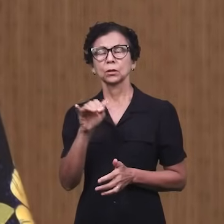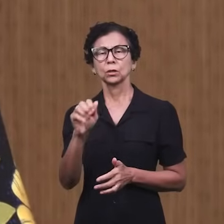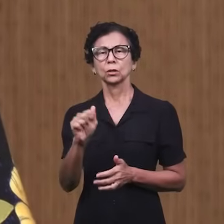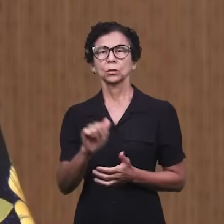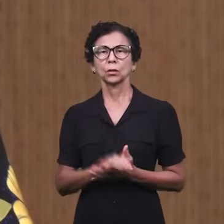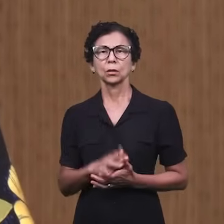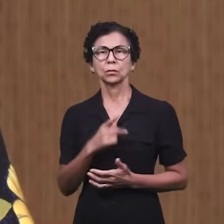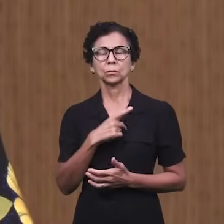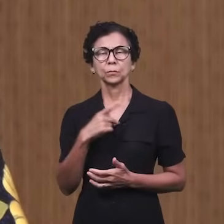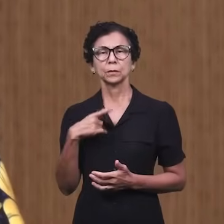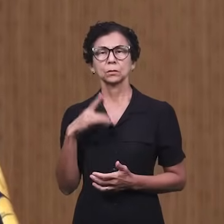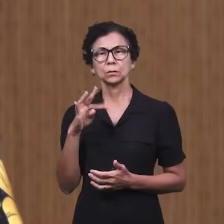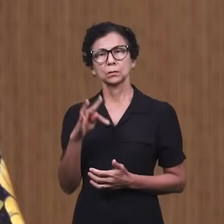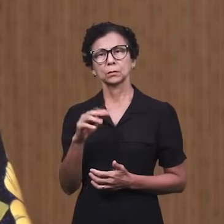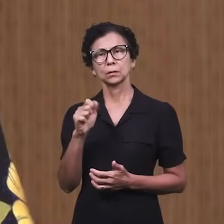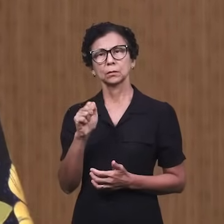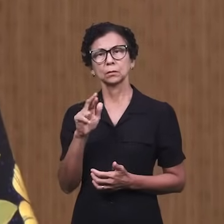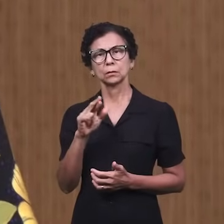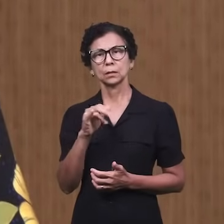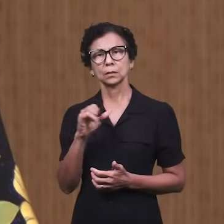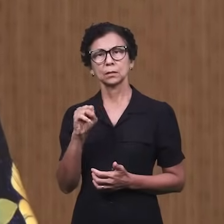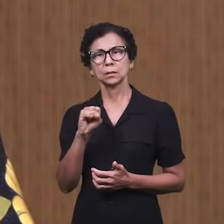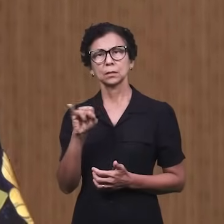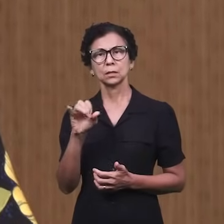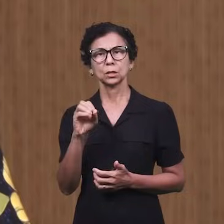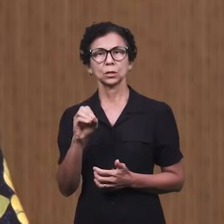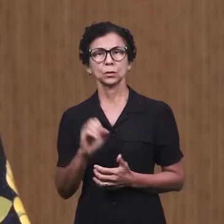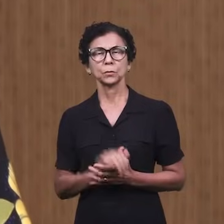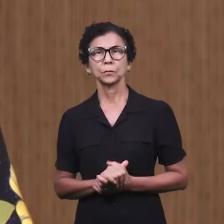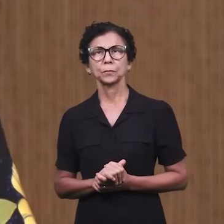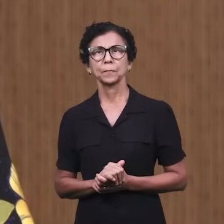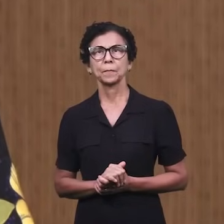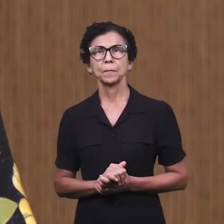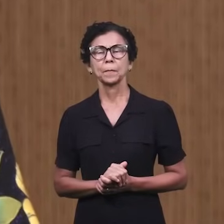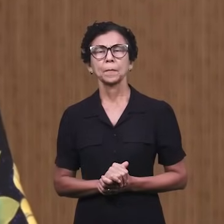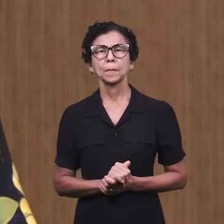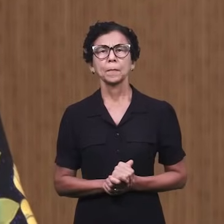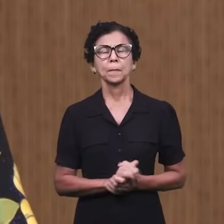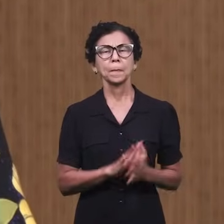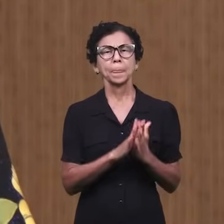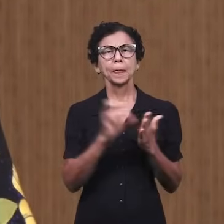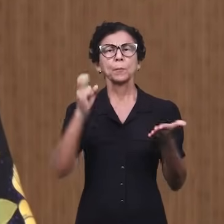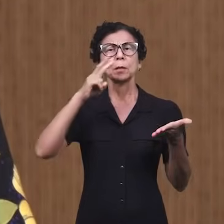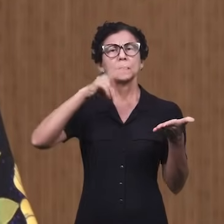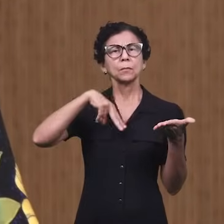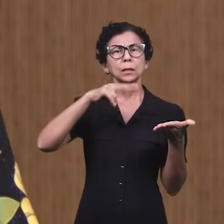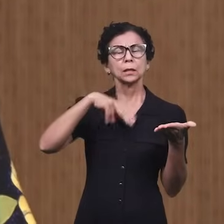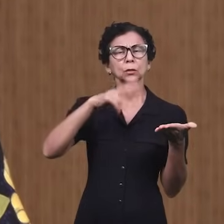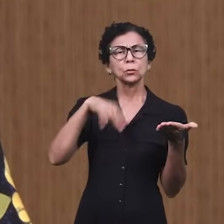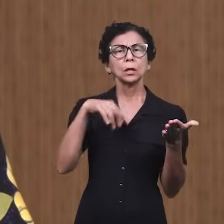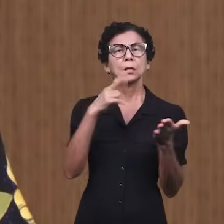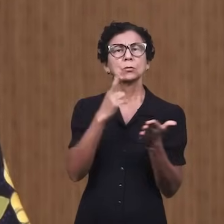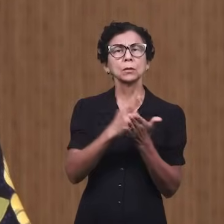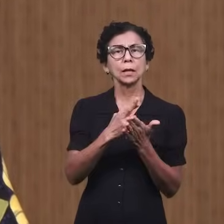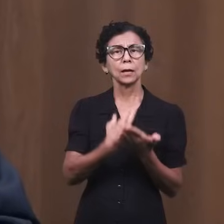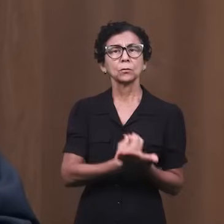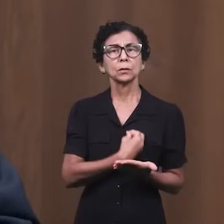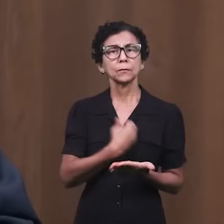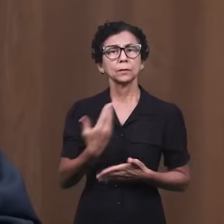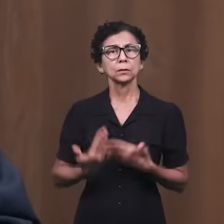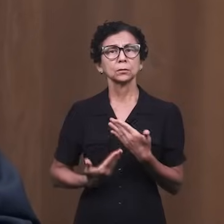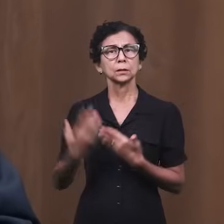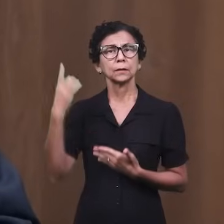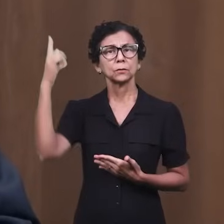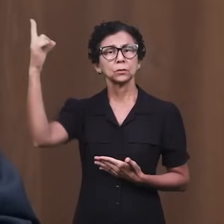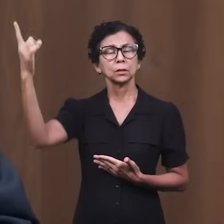o pastor Tarcísio e Adriano e a minha pergunta é como a leitura da palavra reflete na vida do servo de Deus a